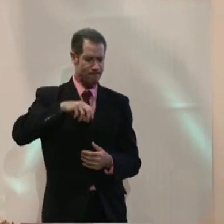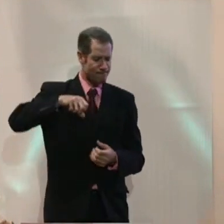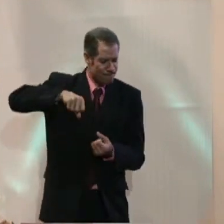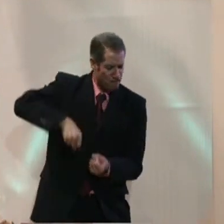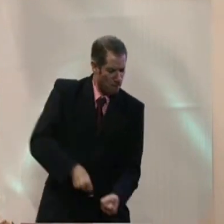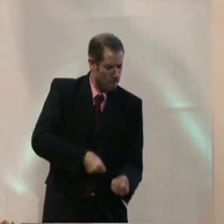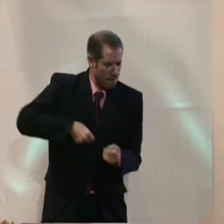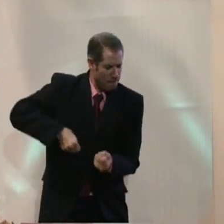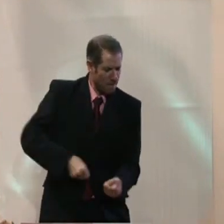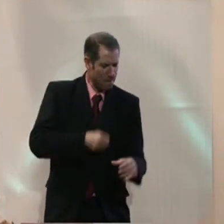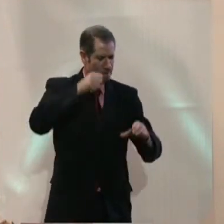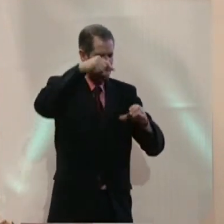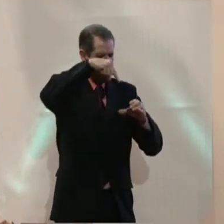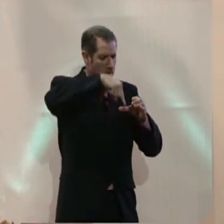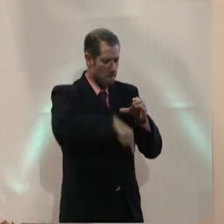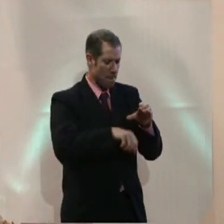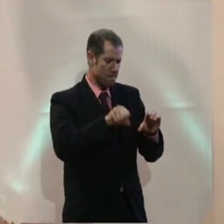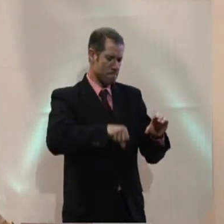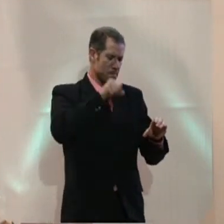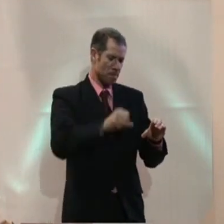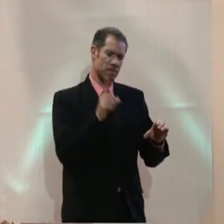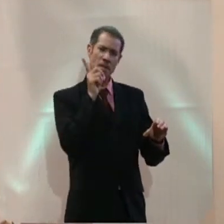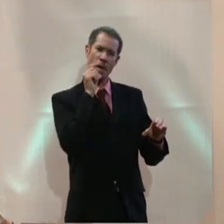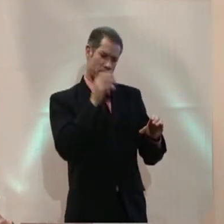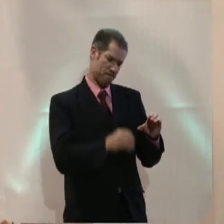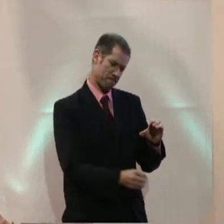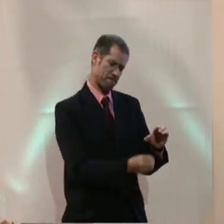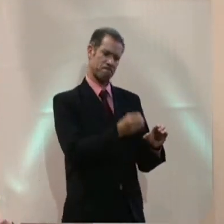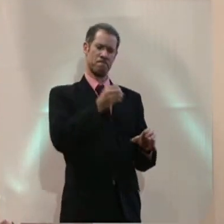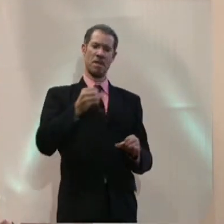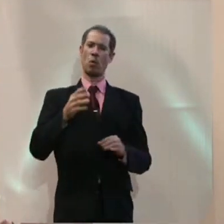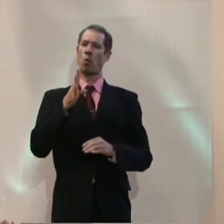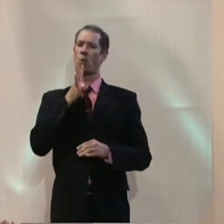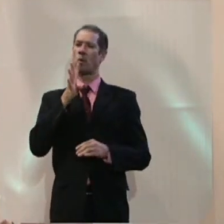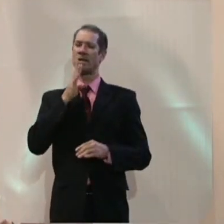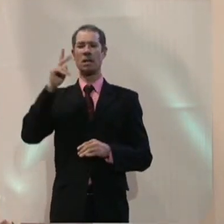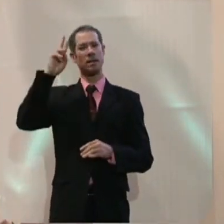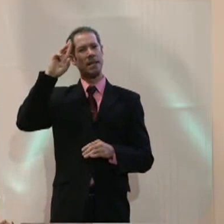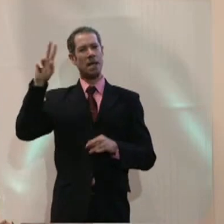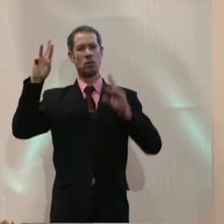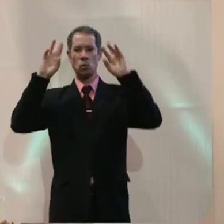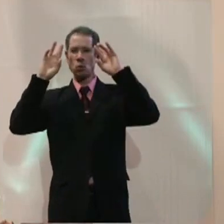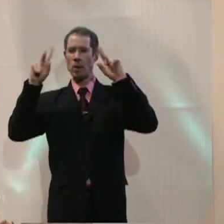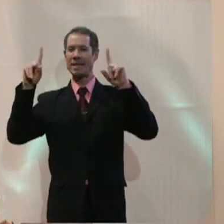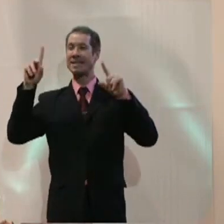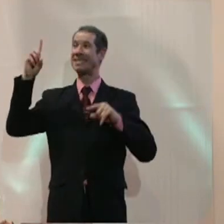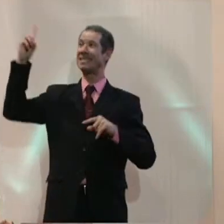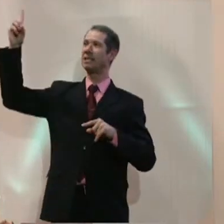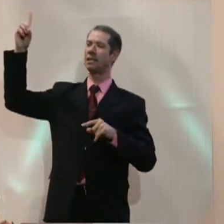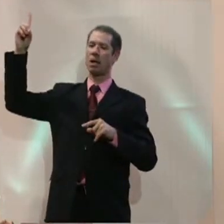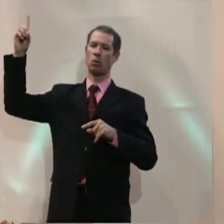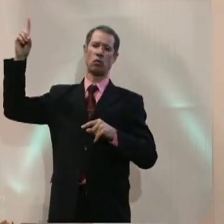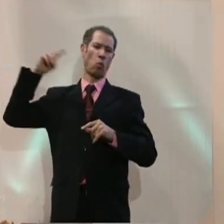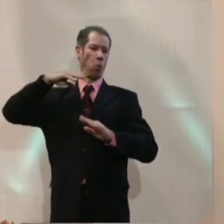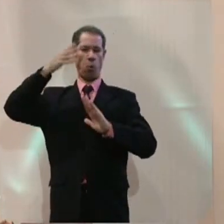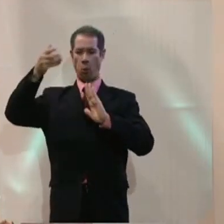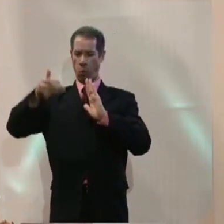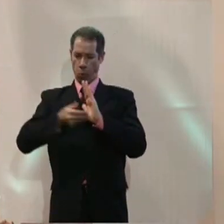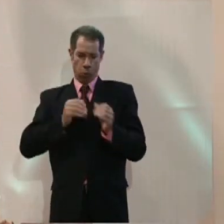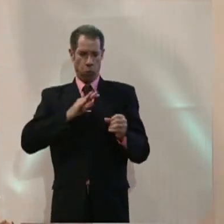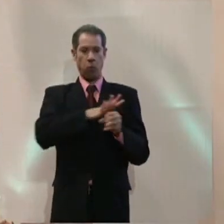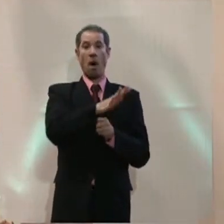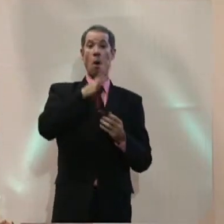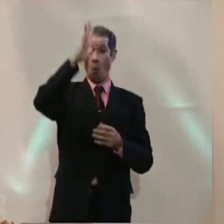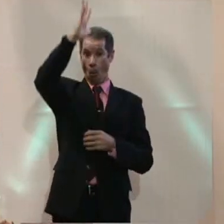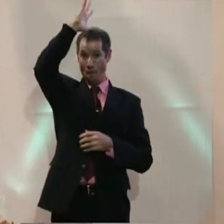poço, porque eu conheço a natureza do Deus que é a fonte de todas as coisas para mim. E o apóstolo Paulo escreveu em